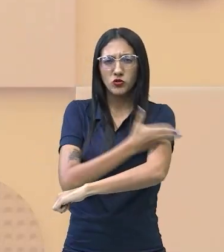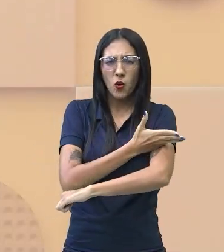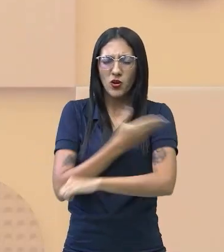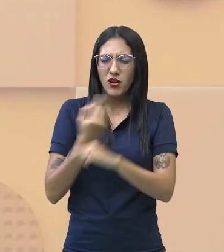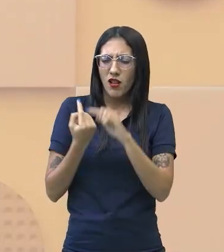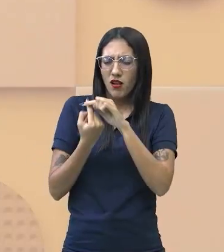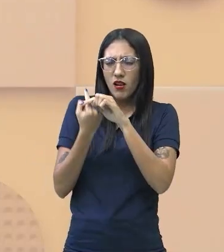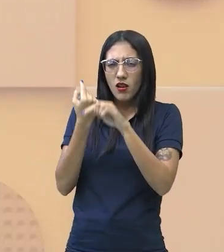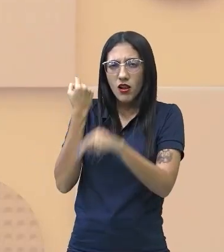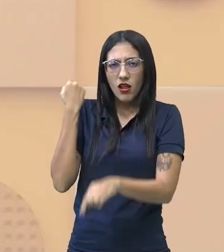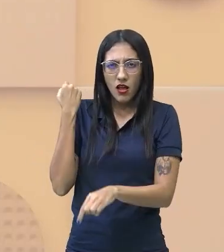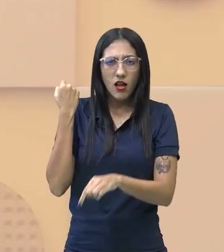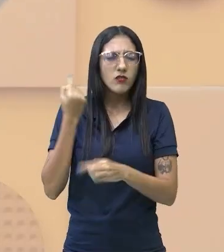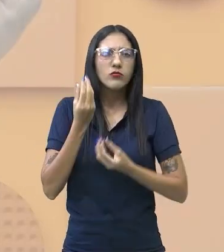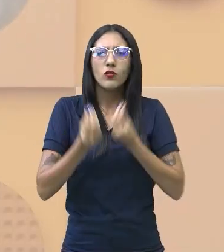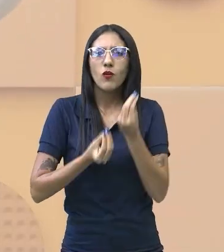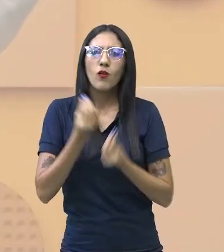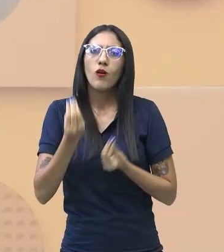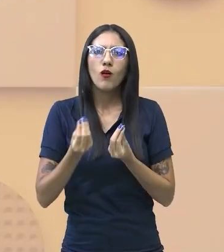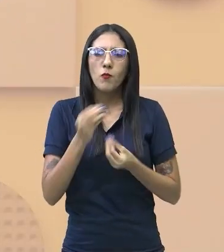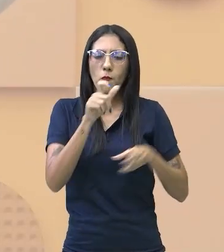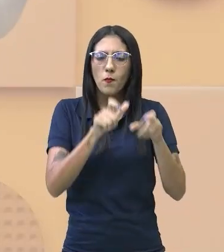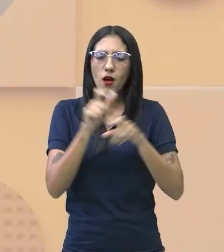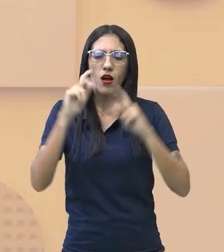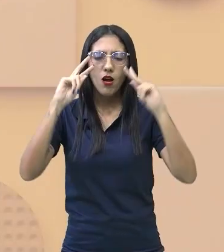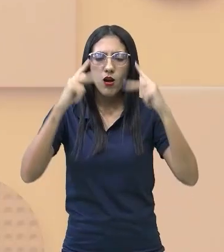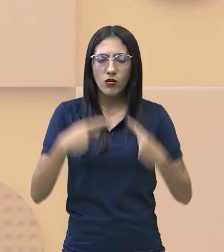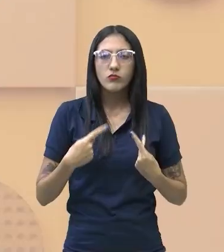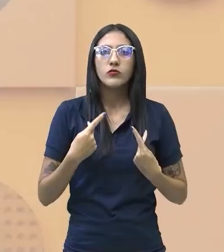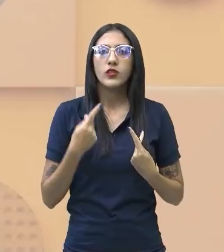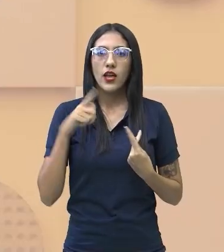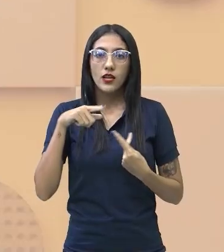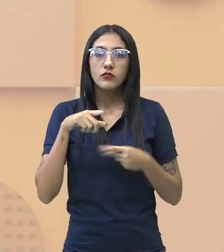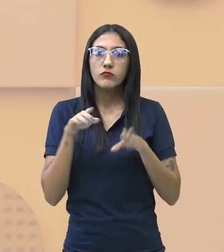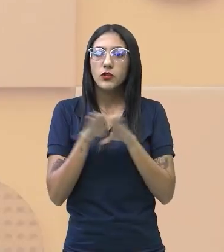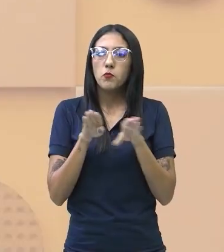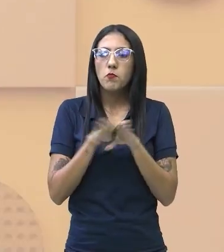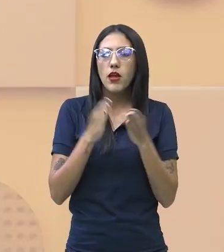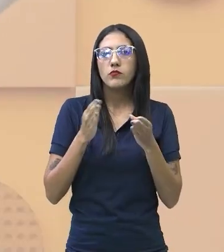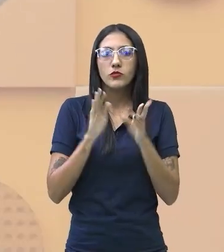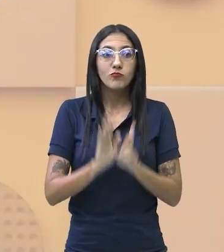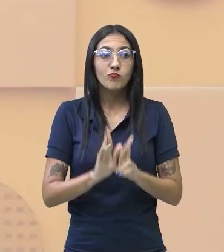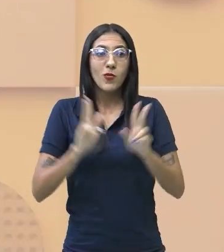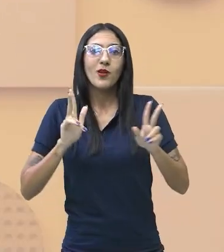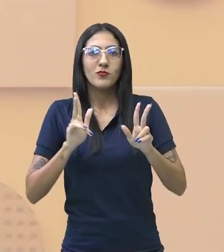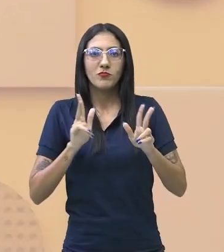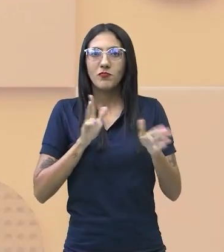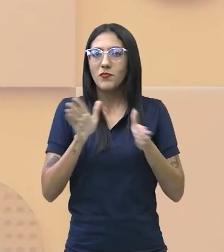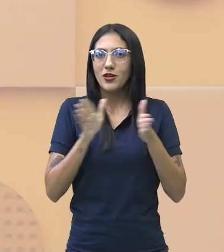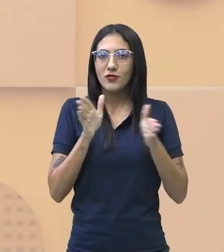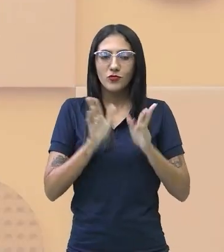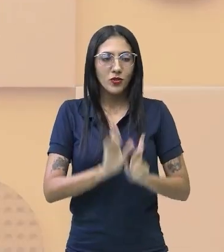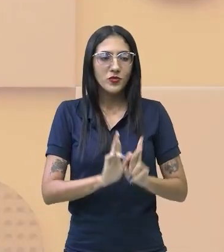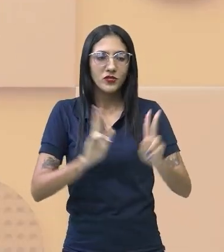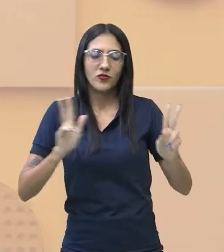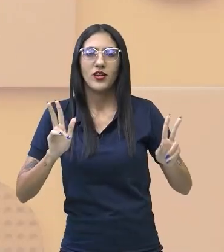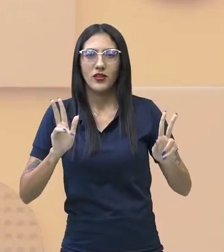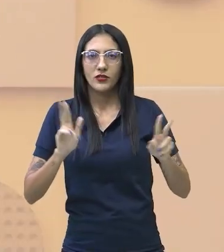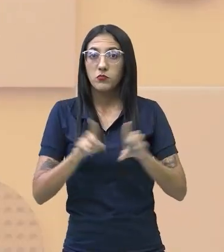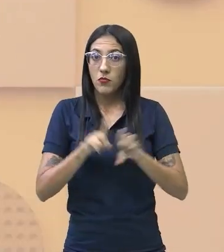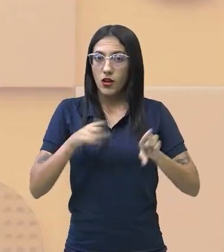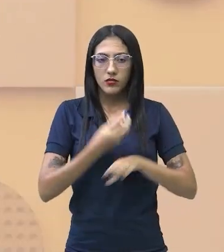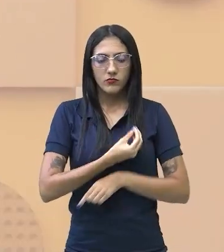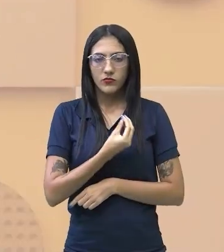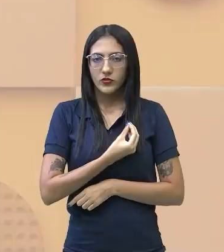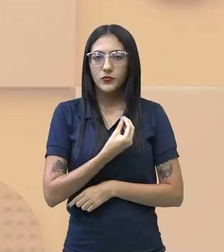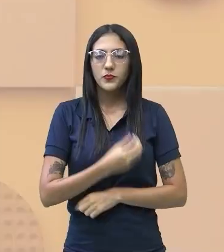homem pré-histórico, ele também se via como homem do presente, daquele período, deu para entender? Assim como, por